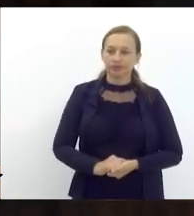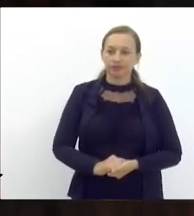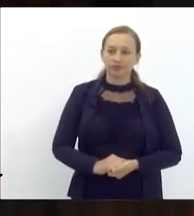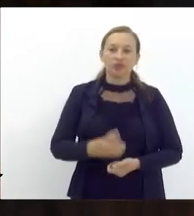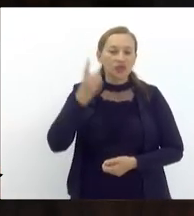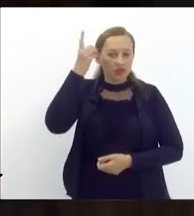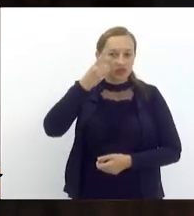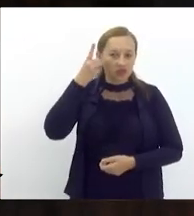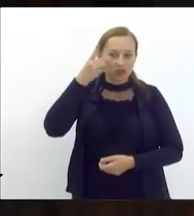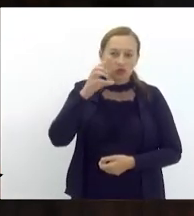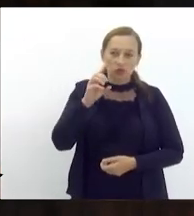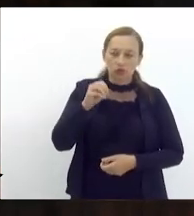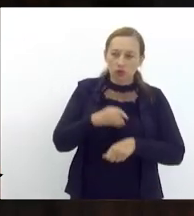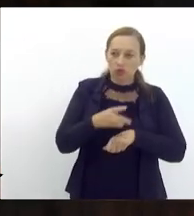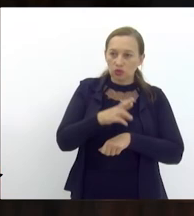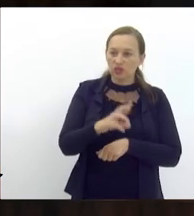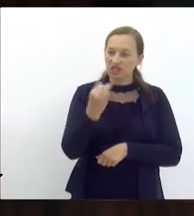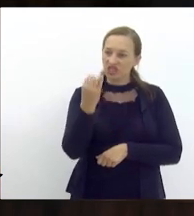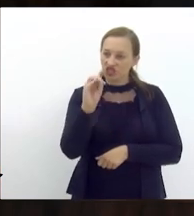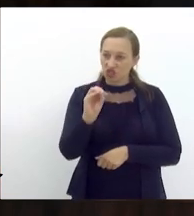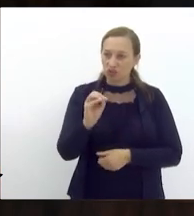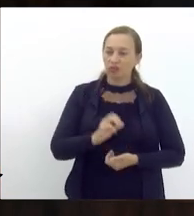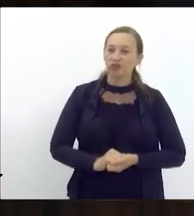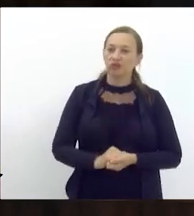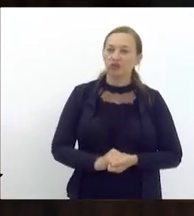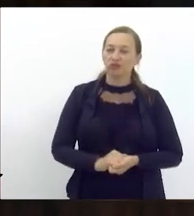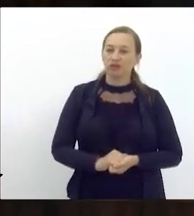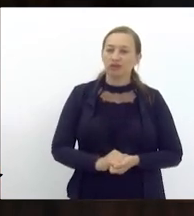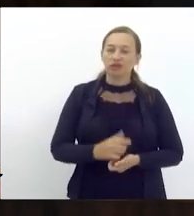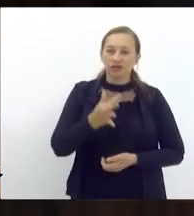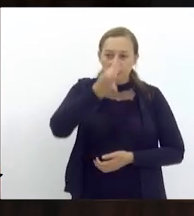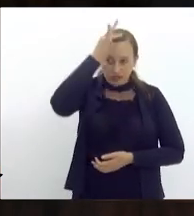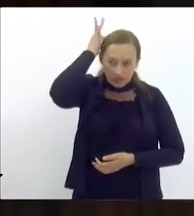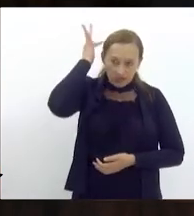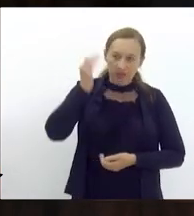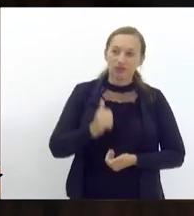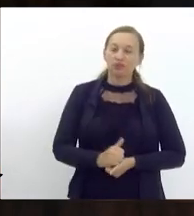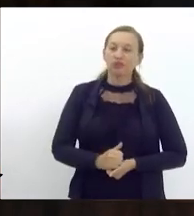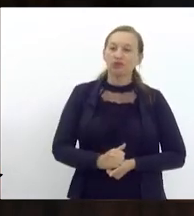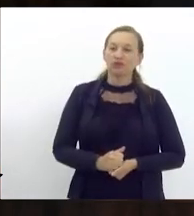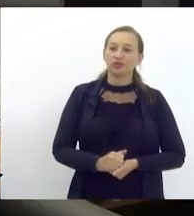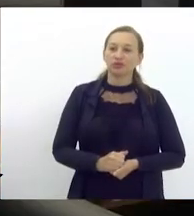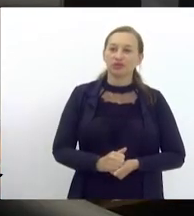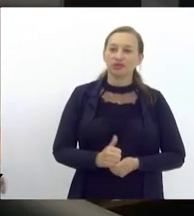Deputado Dr Serginho Deputado Fred Pacheco